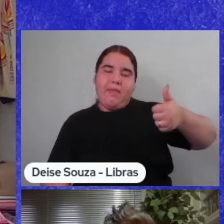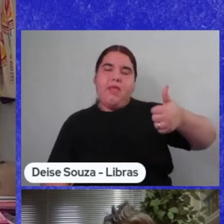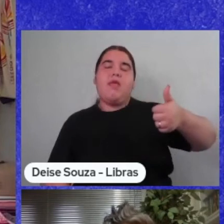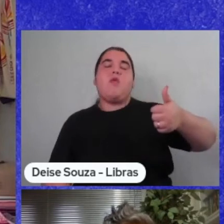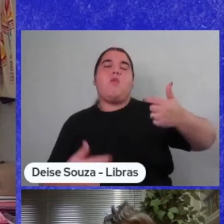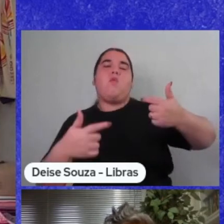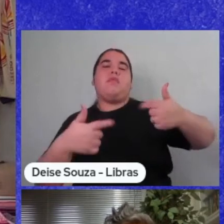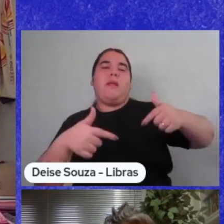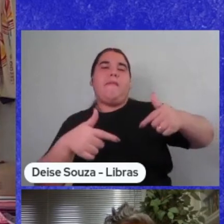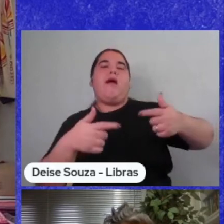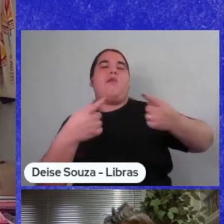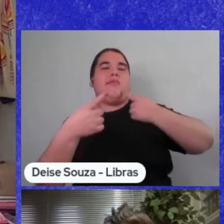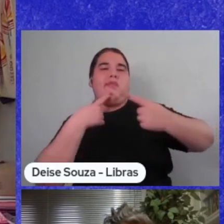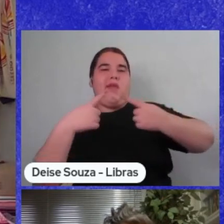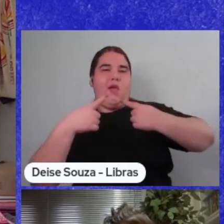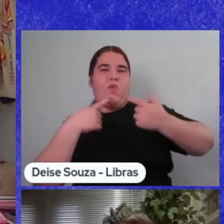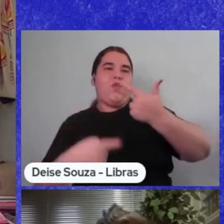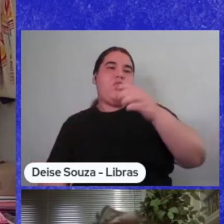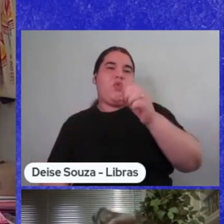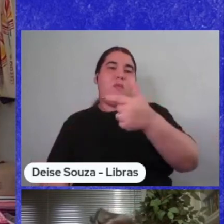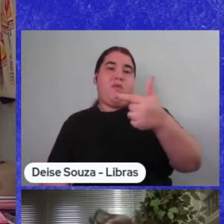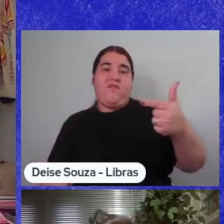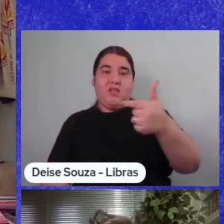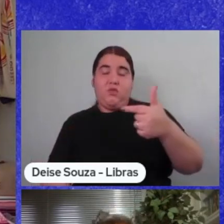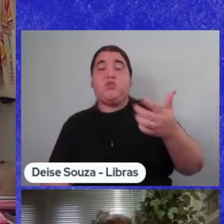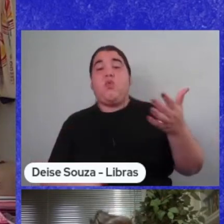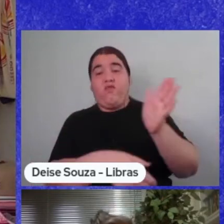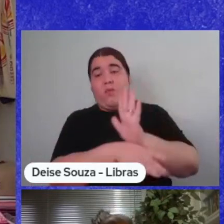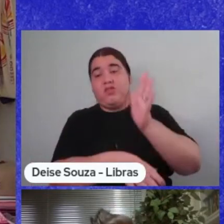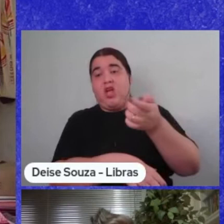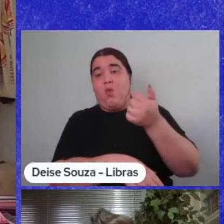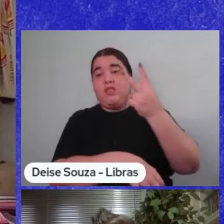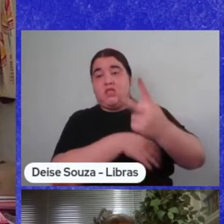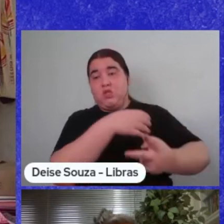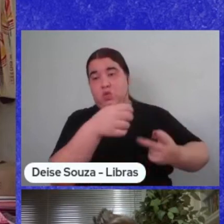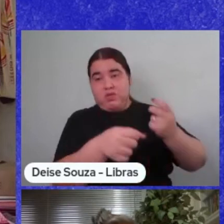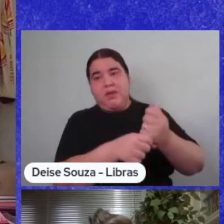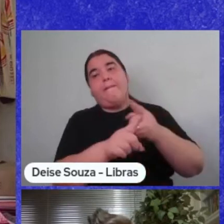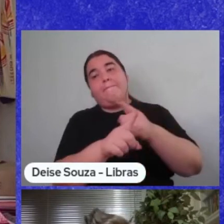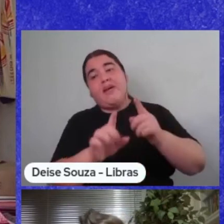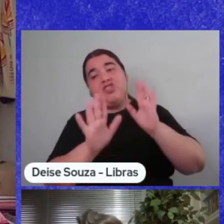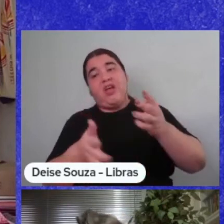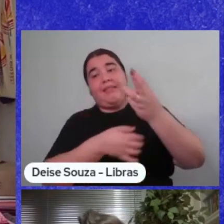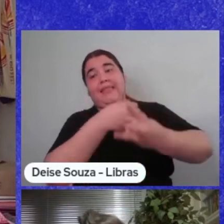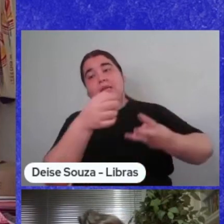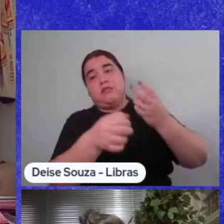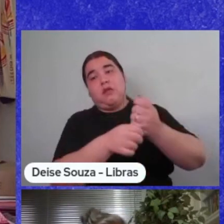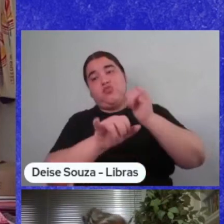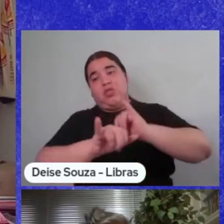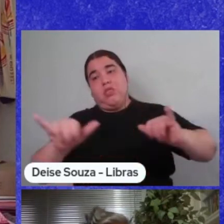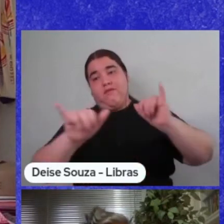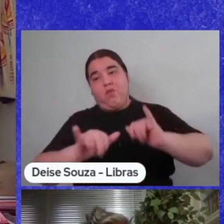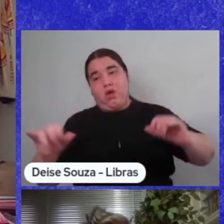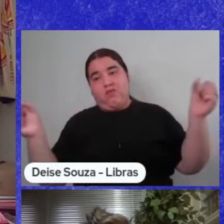gente tá entrando exatamente nesse, o filme ele vai fazer 2 anos, mas a gente tá entrando nesse terceiro ano de circulação, então já tá, tipo,